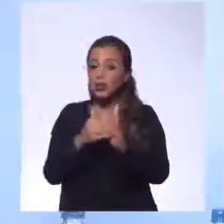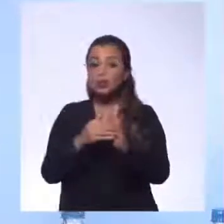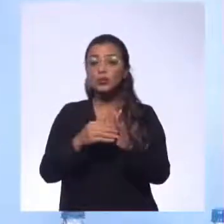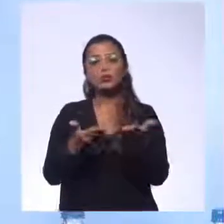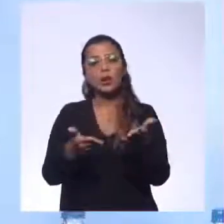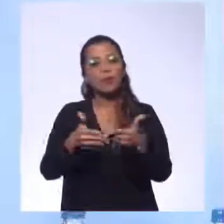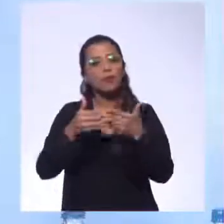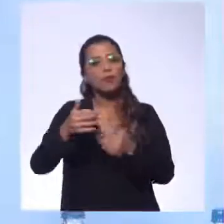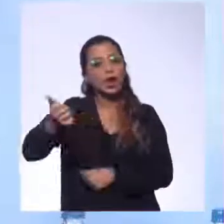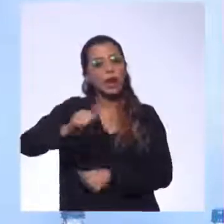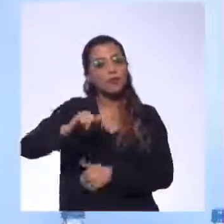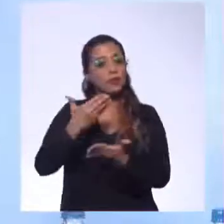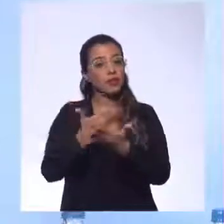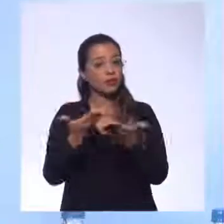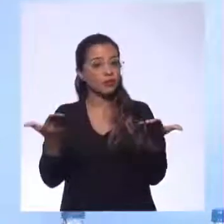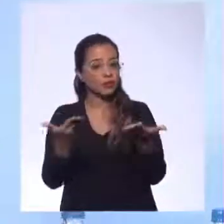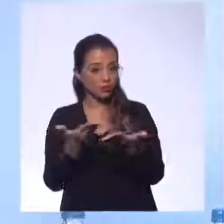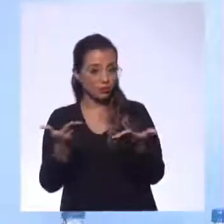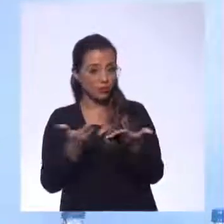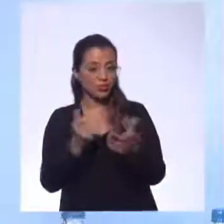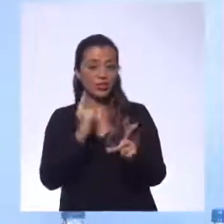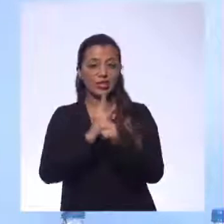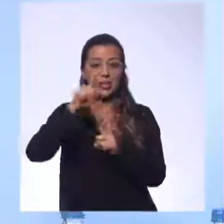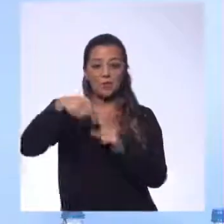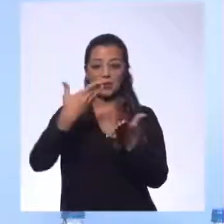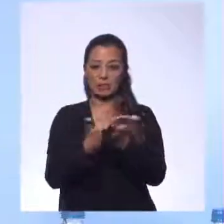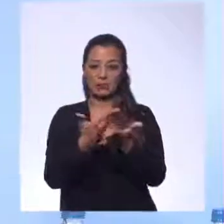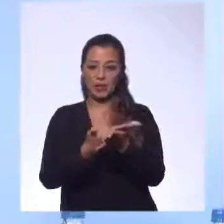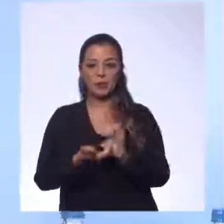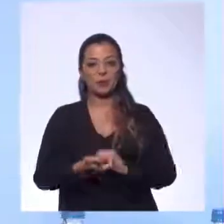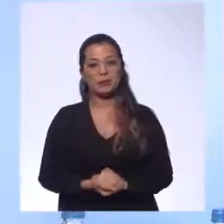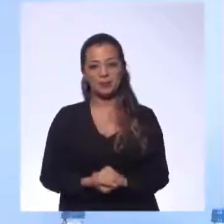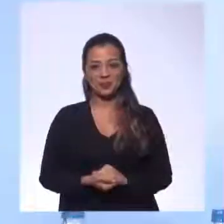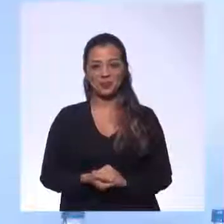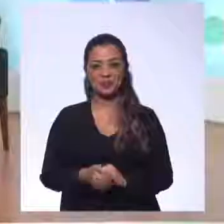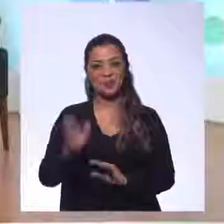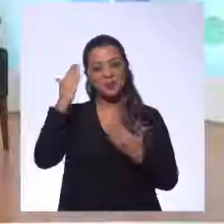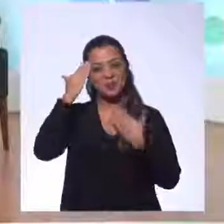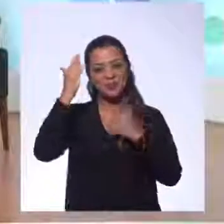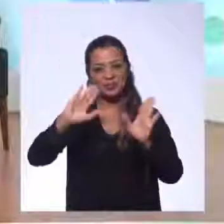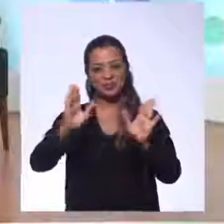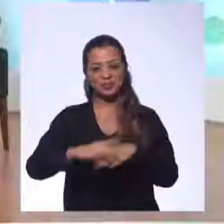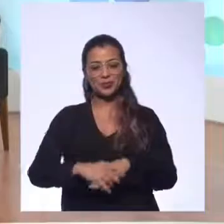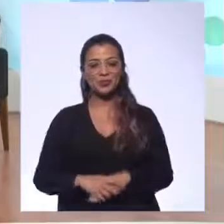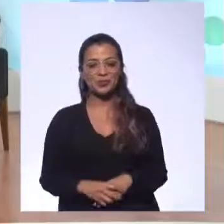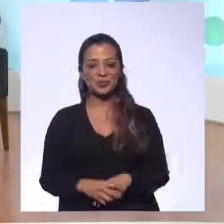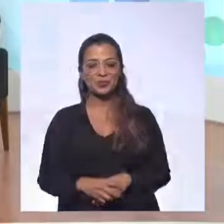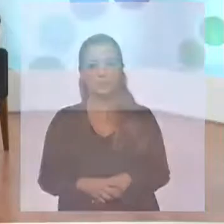Avaliem a nossa aula, gente, e até a próxima aula, gente. Valeu, tchau, gente. tchau. Tchau, tchau.